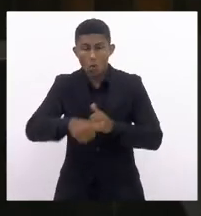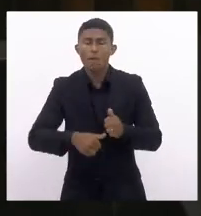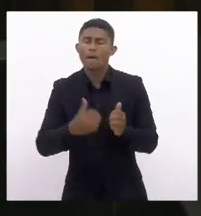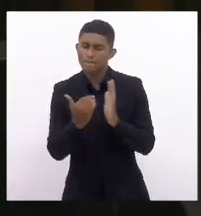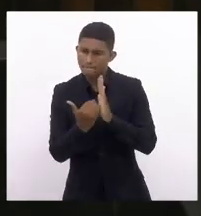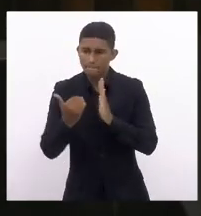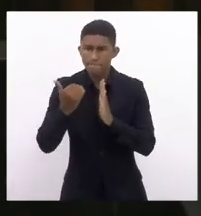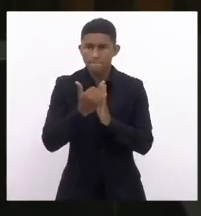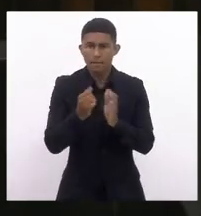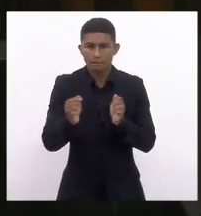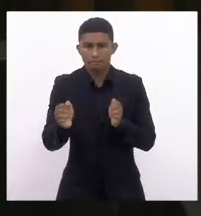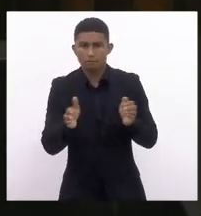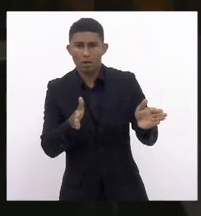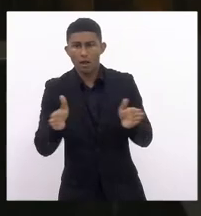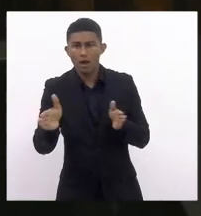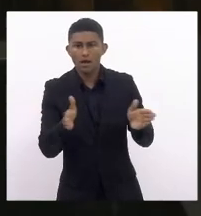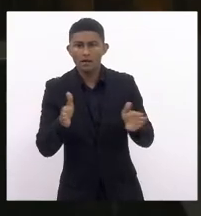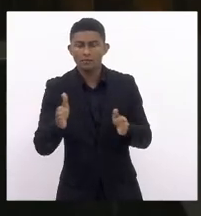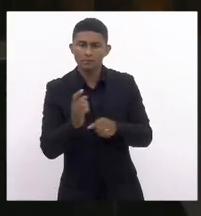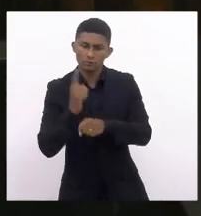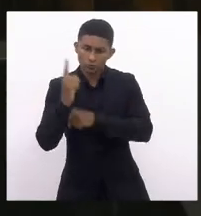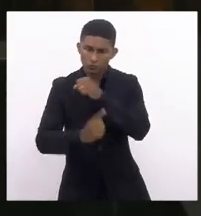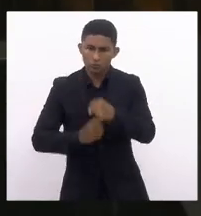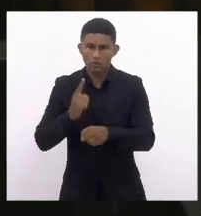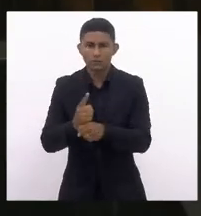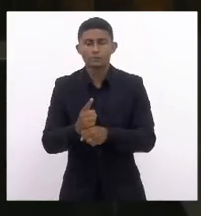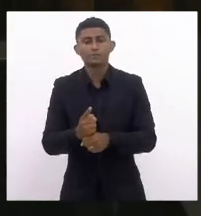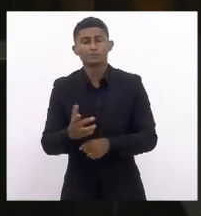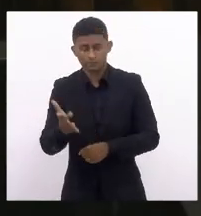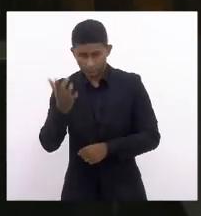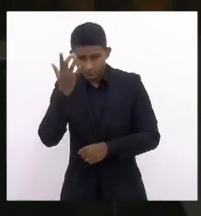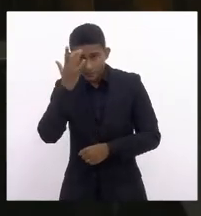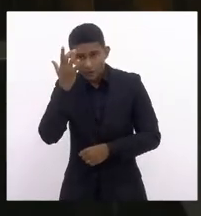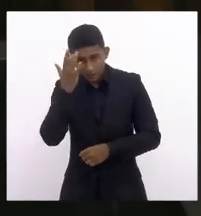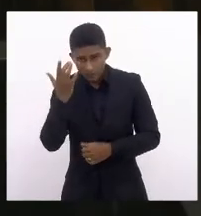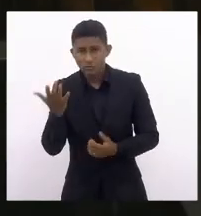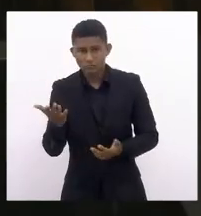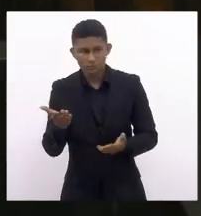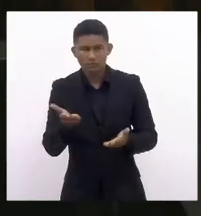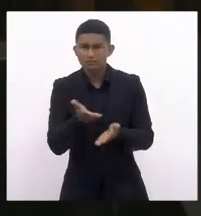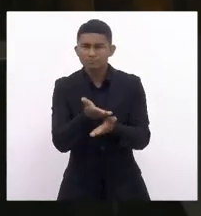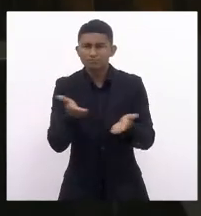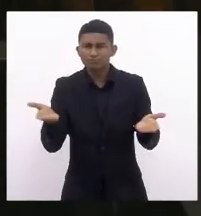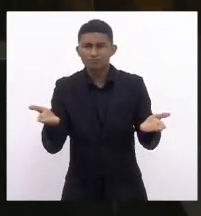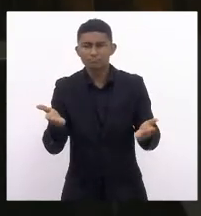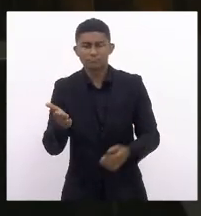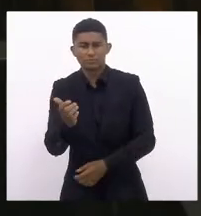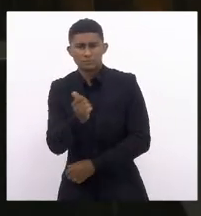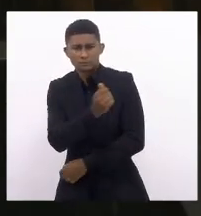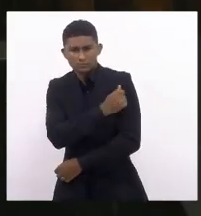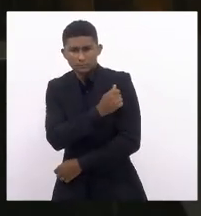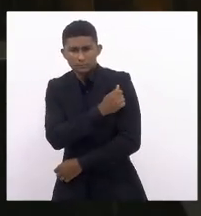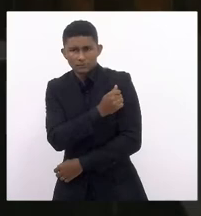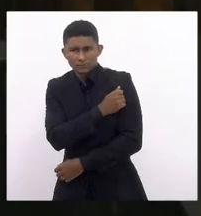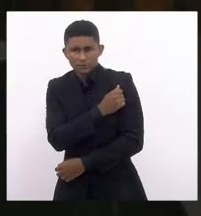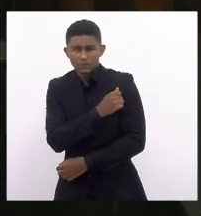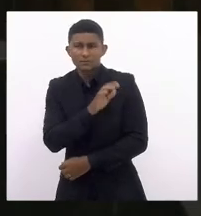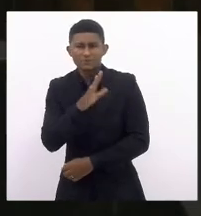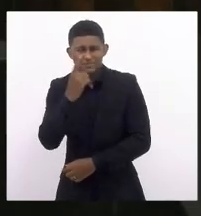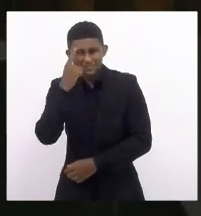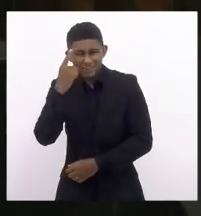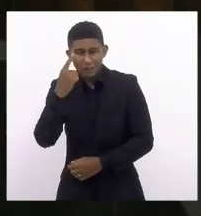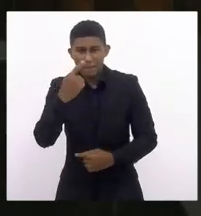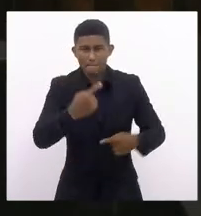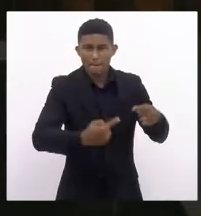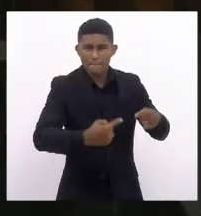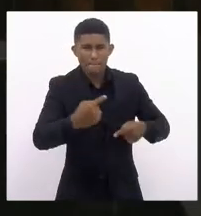Eu sou contra essa reforma, acho que essa reforma precariza a formação dos estudantes. Mas esse não é o debate que o projeto